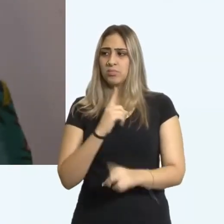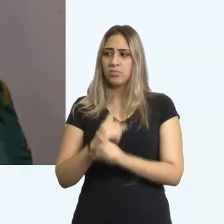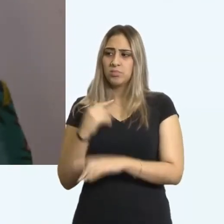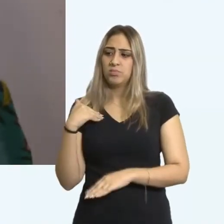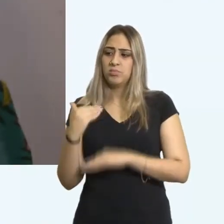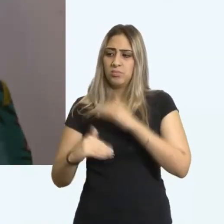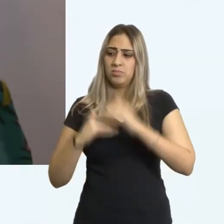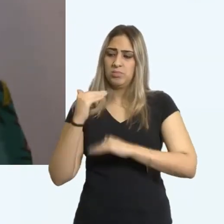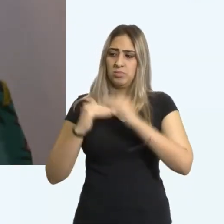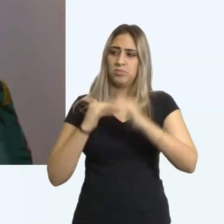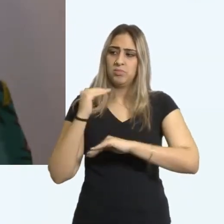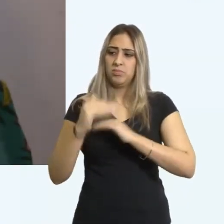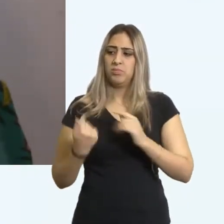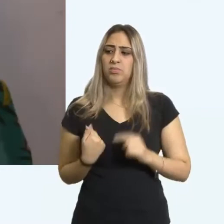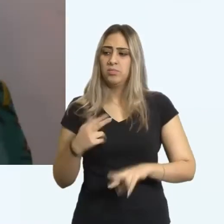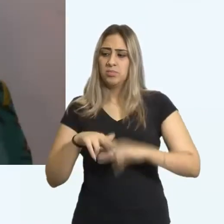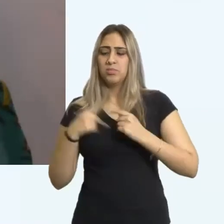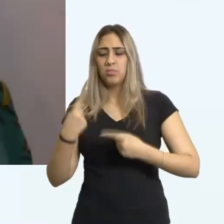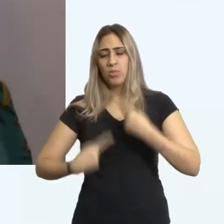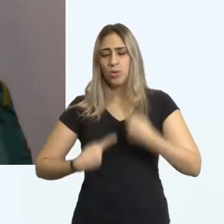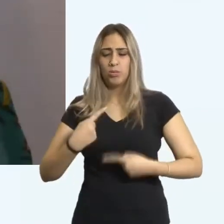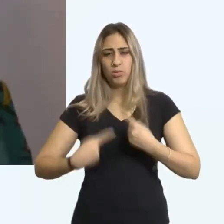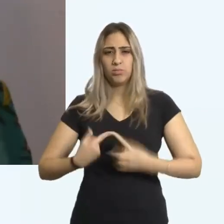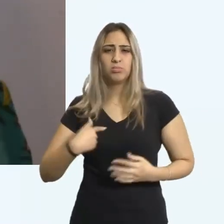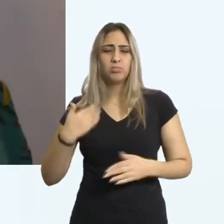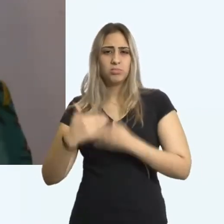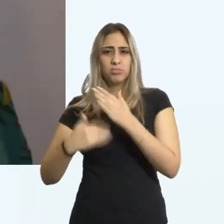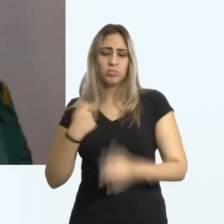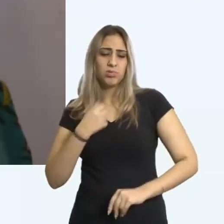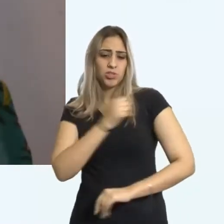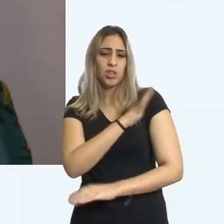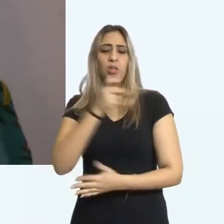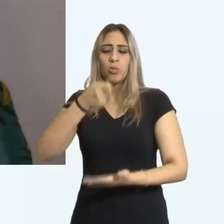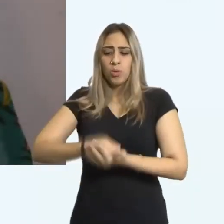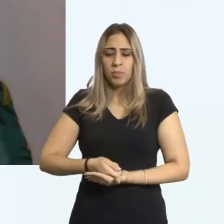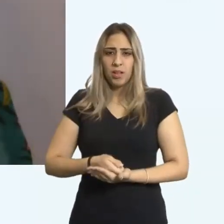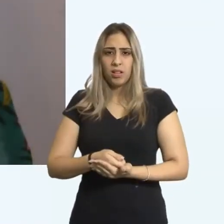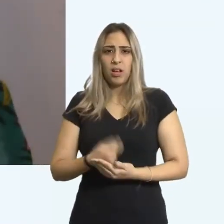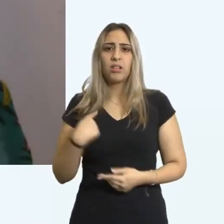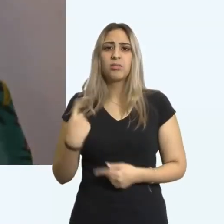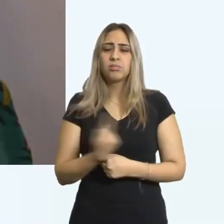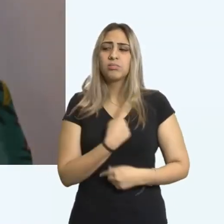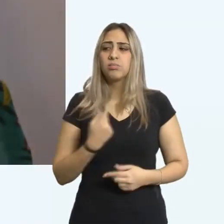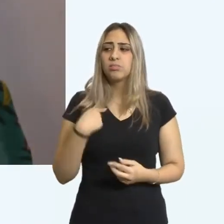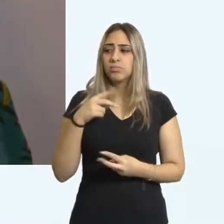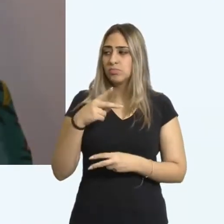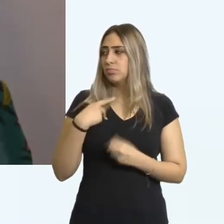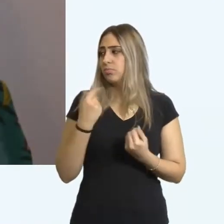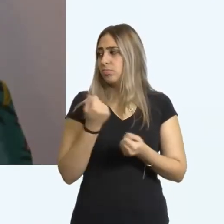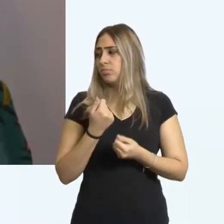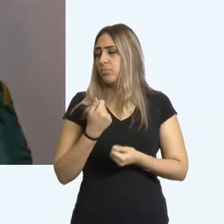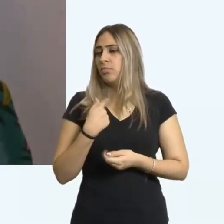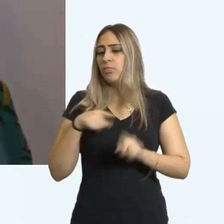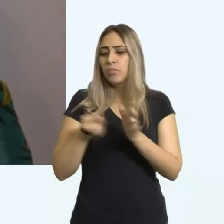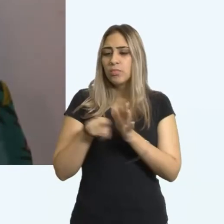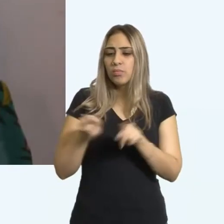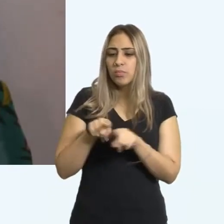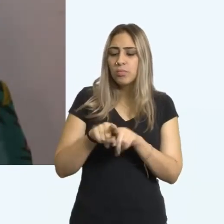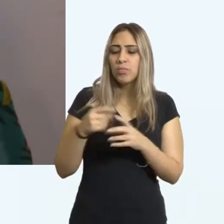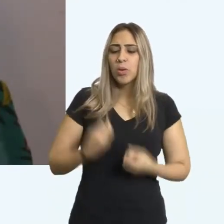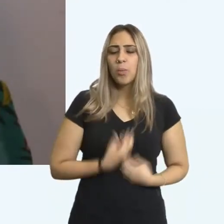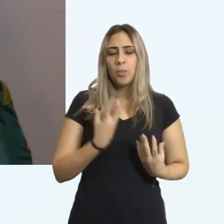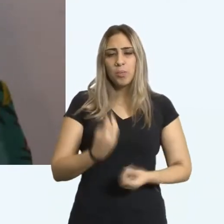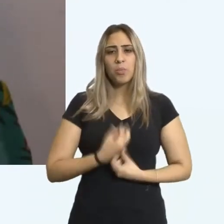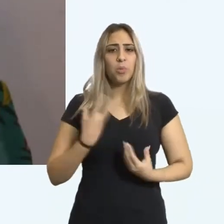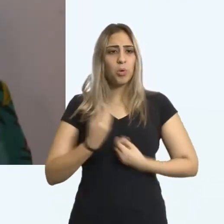modelando acontecimentos políticos durante a ditadura militar foram trabalhos forte induziram também ao poema